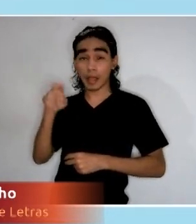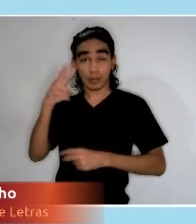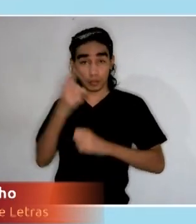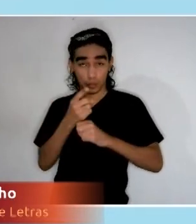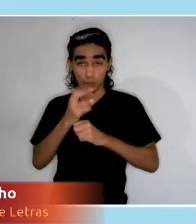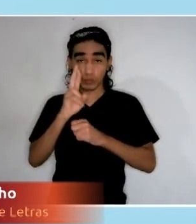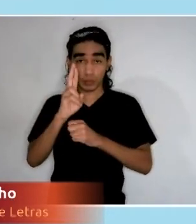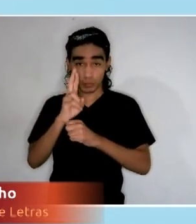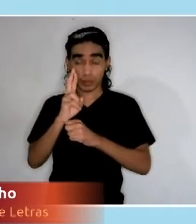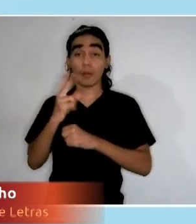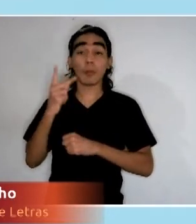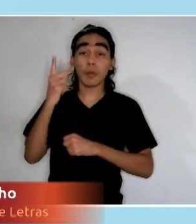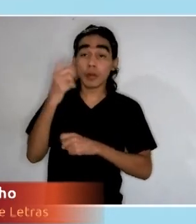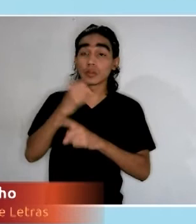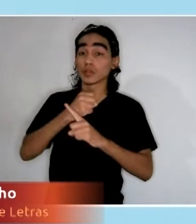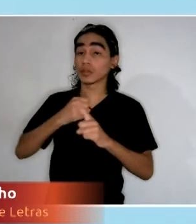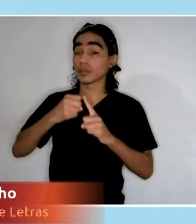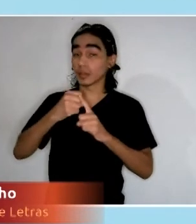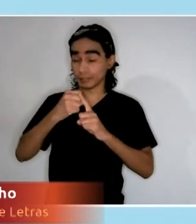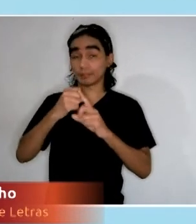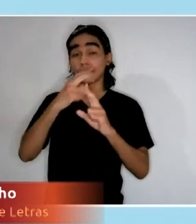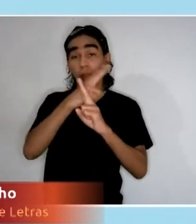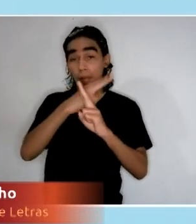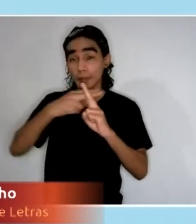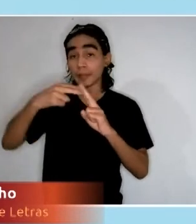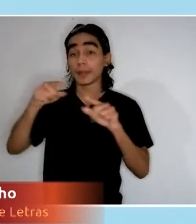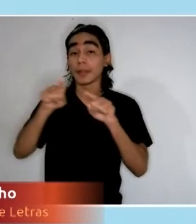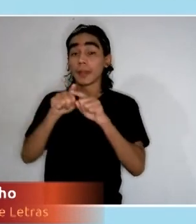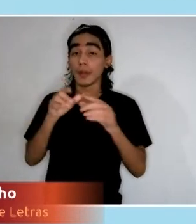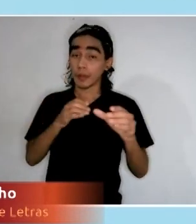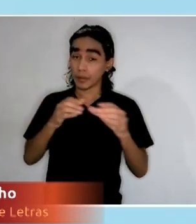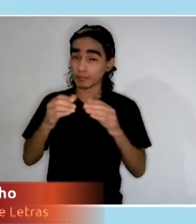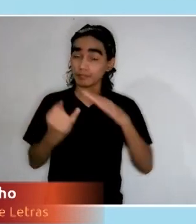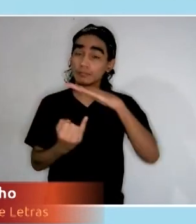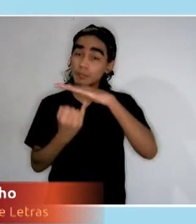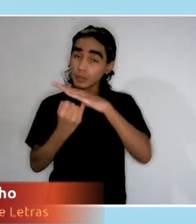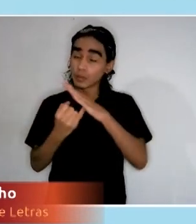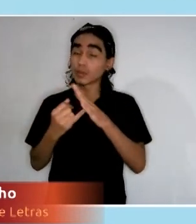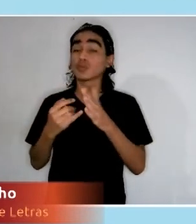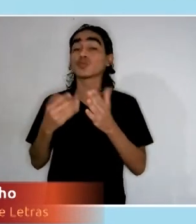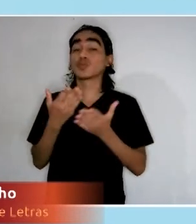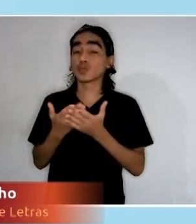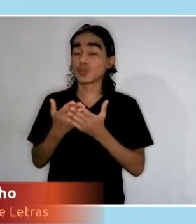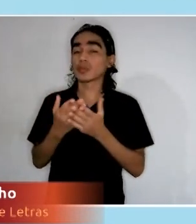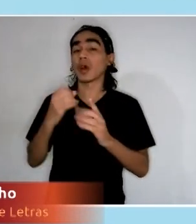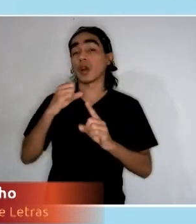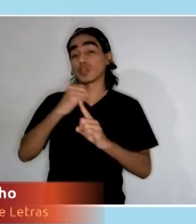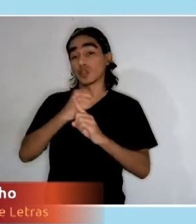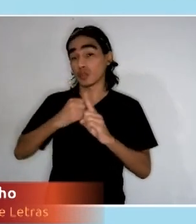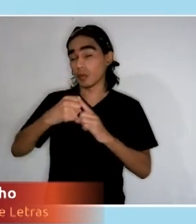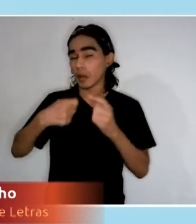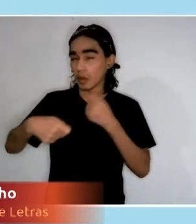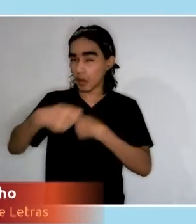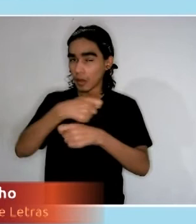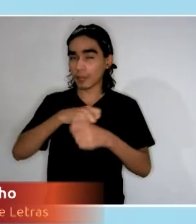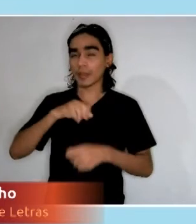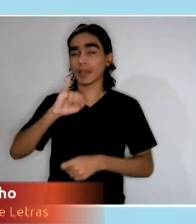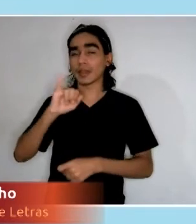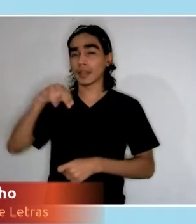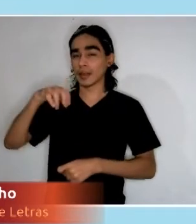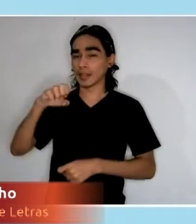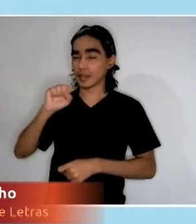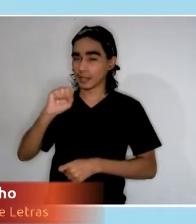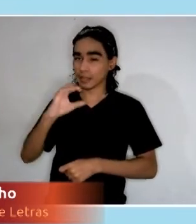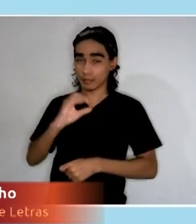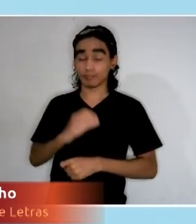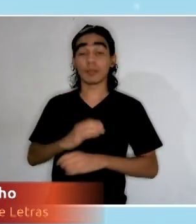doutora em Políticas Sociais pela UNB e coordenadora do Instituto de Estudos Socioeconômicos, o INESC. O Conexões vai ao